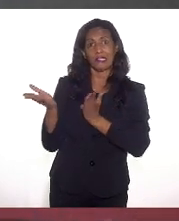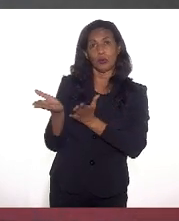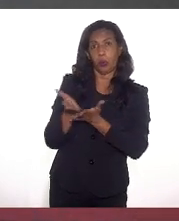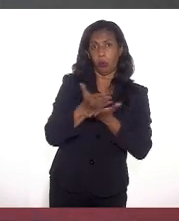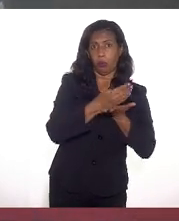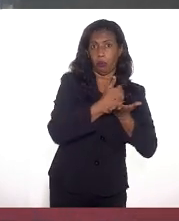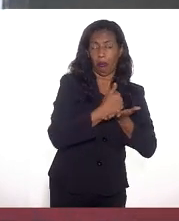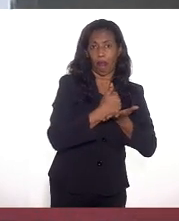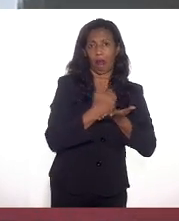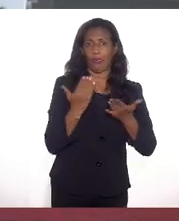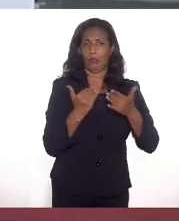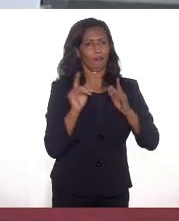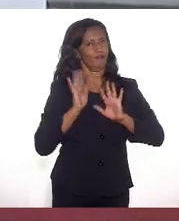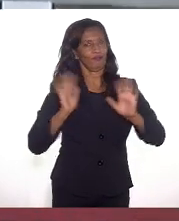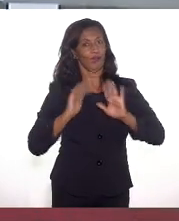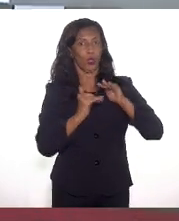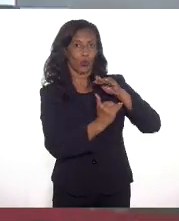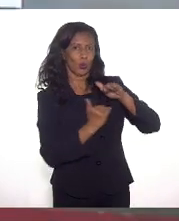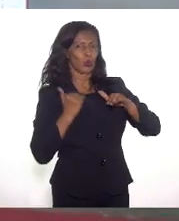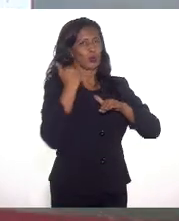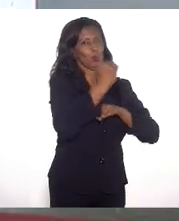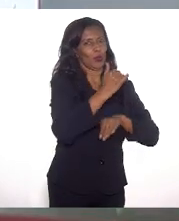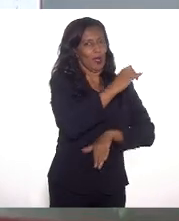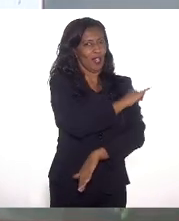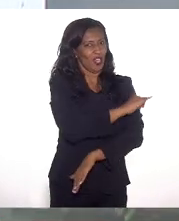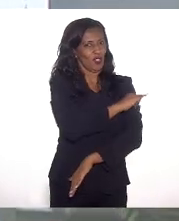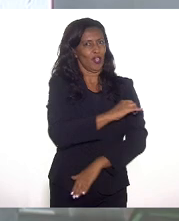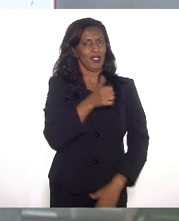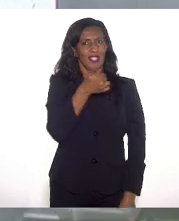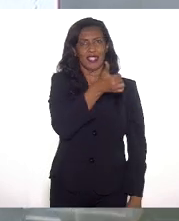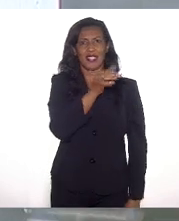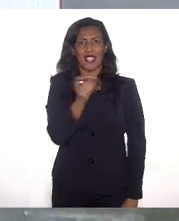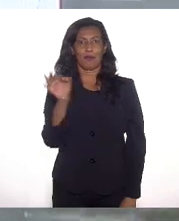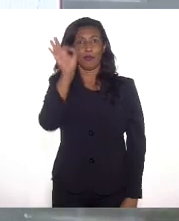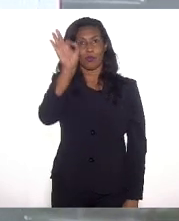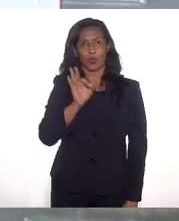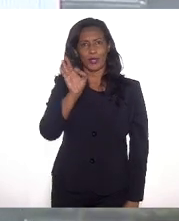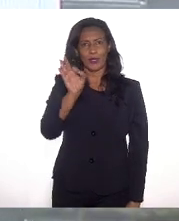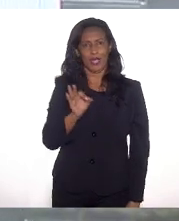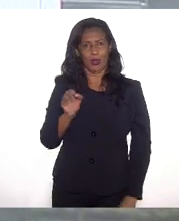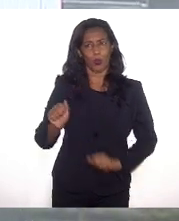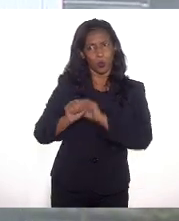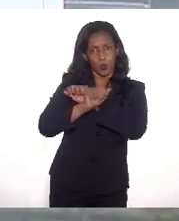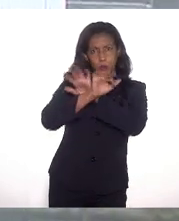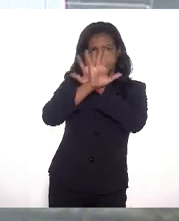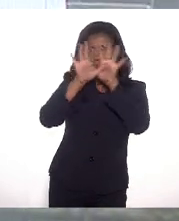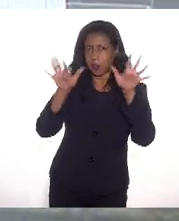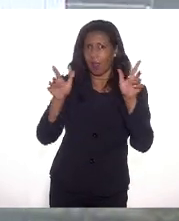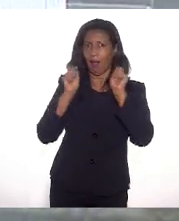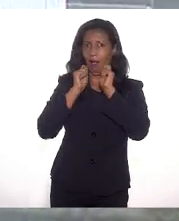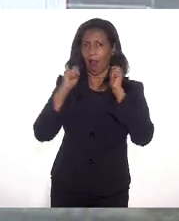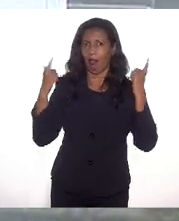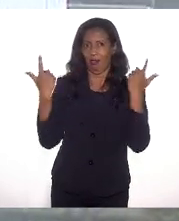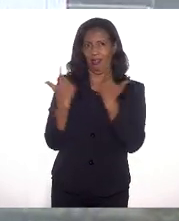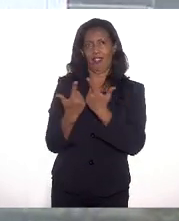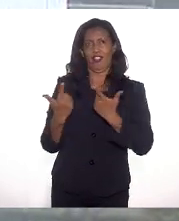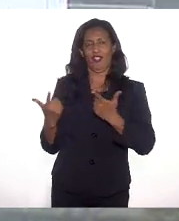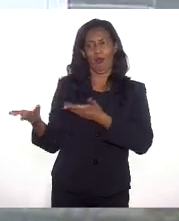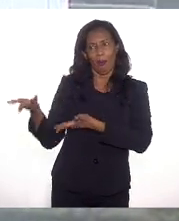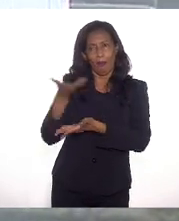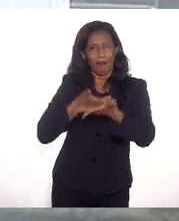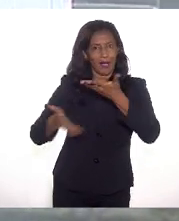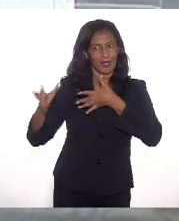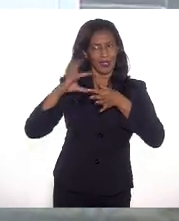a ideia no Supera RJ é um programa 100% transparente para que a Assembleia, que é a nossa maior parceira nesse